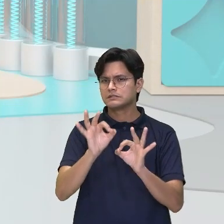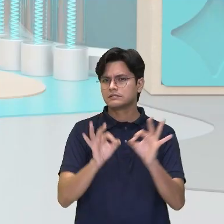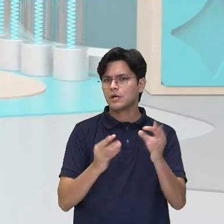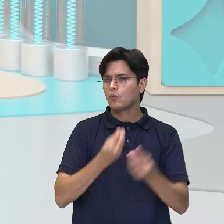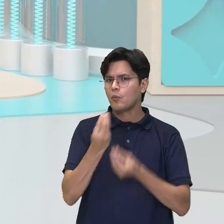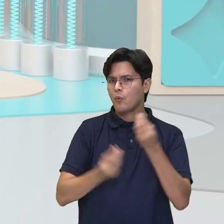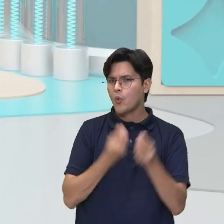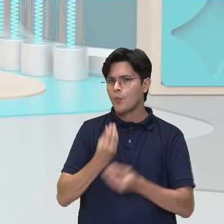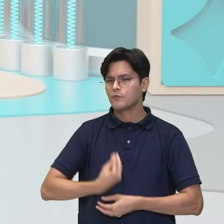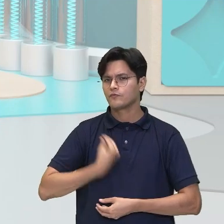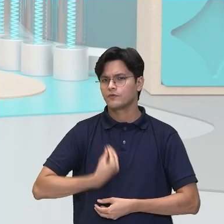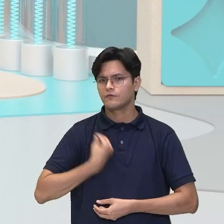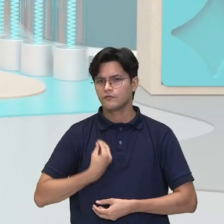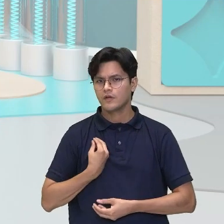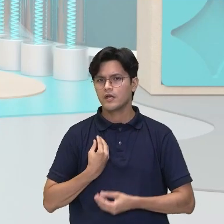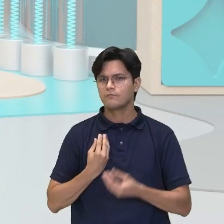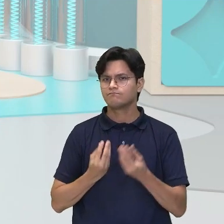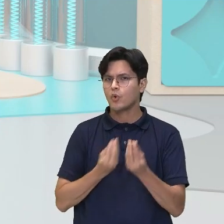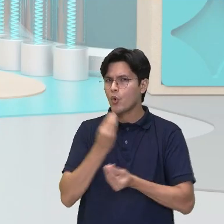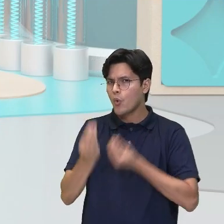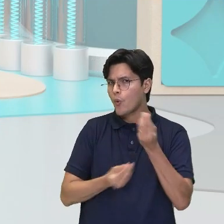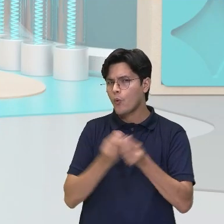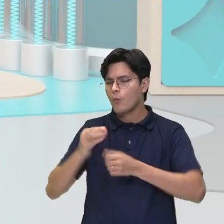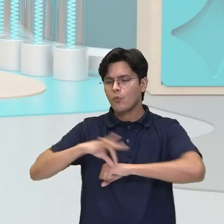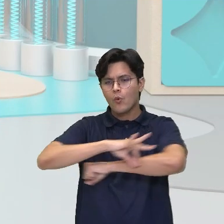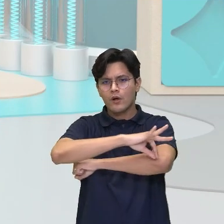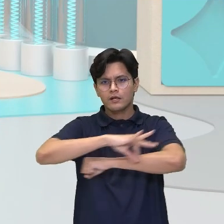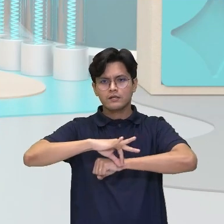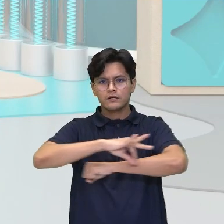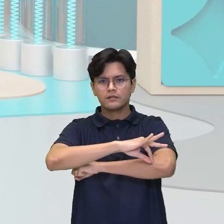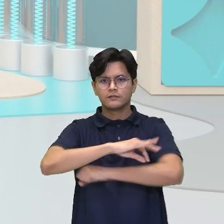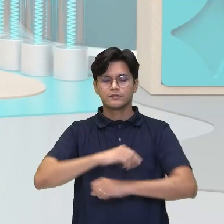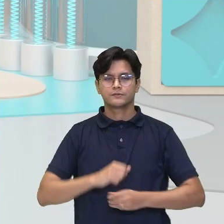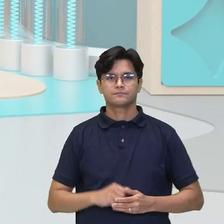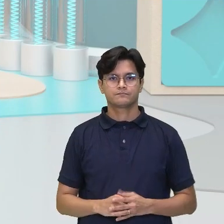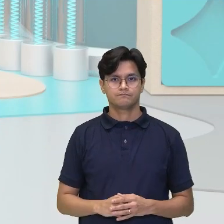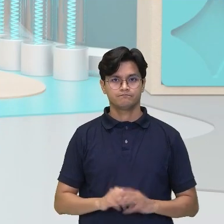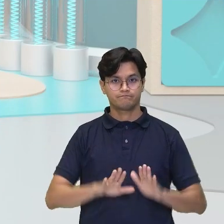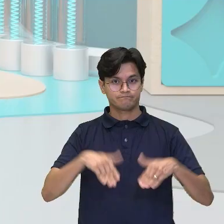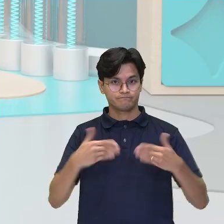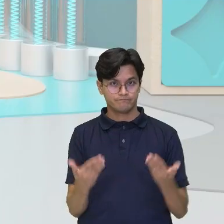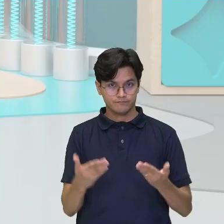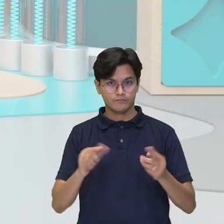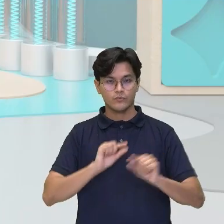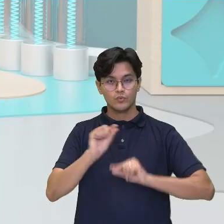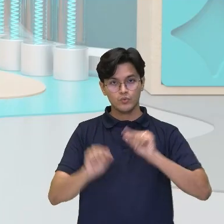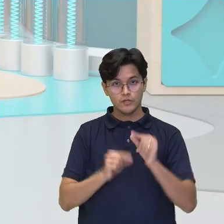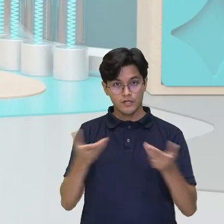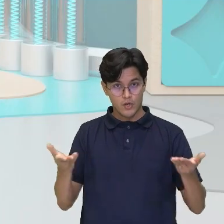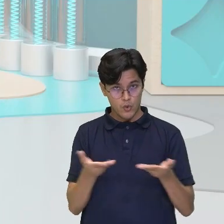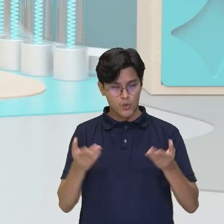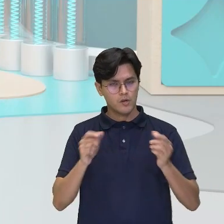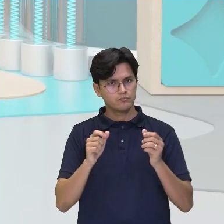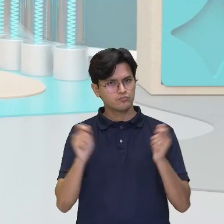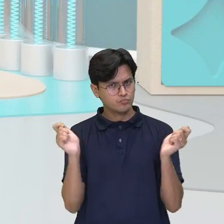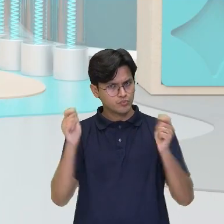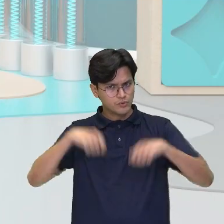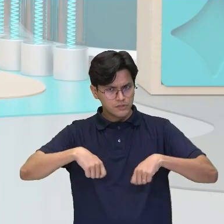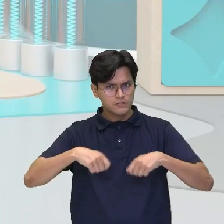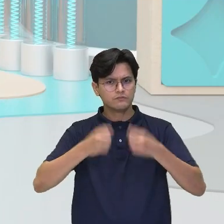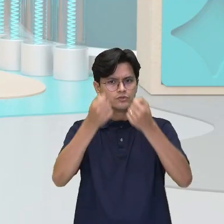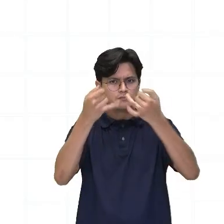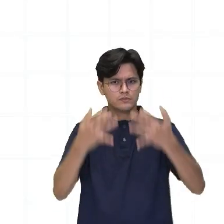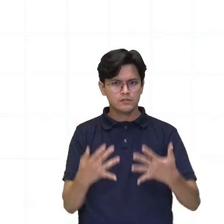E aí nós podemos trazer para vocês, nessa questão dos monumentos megalíticos, que eu posso trazer para vocês o que sobre